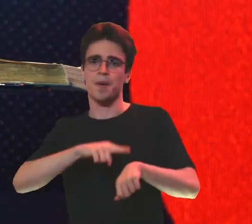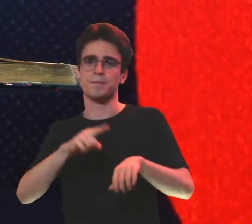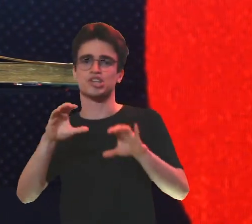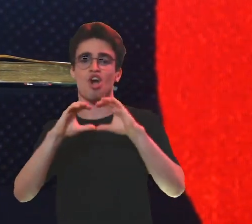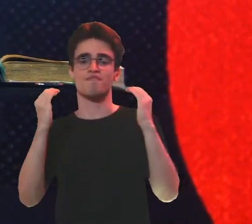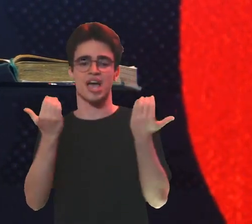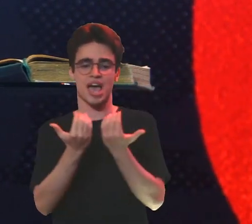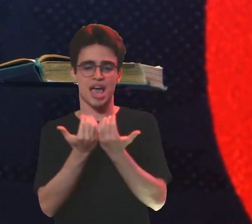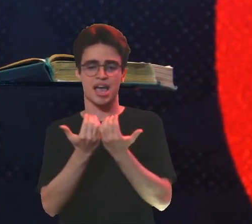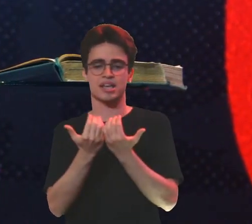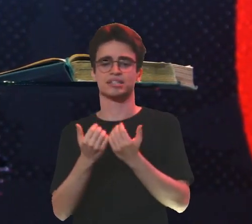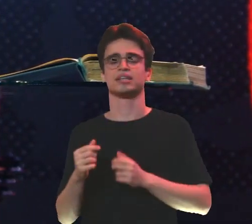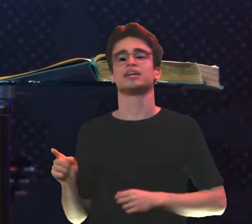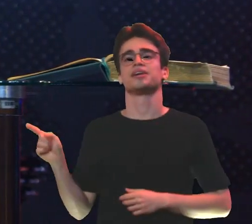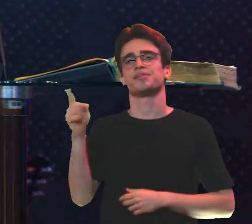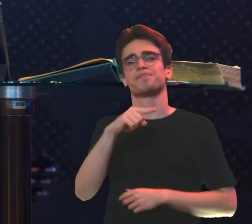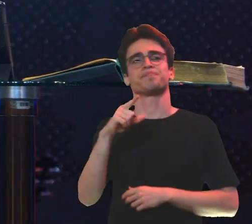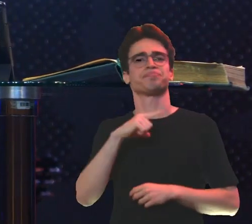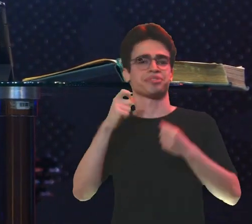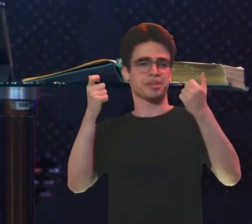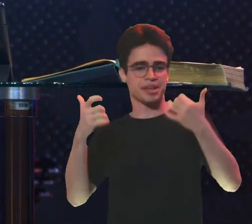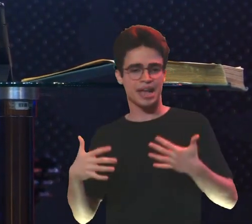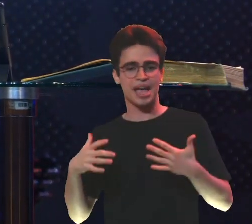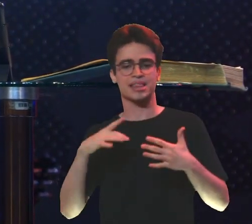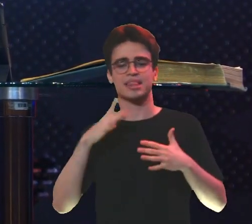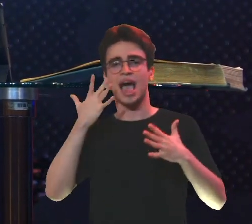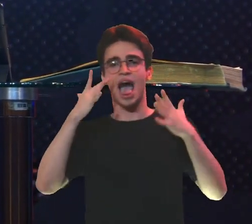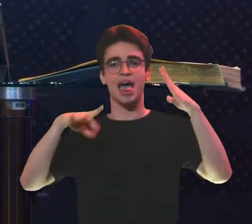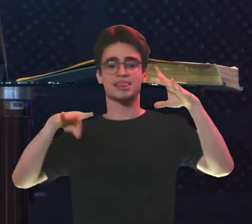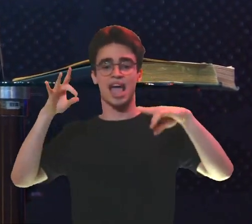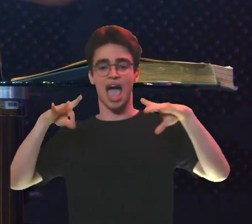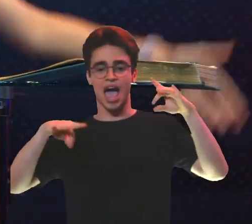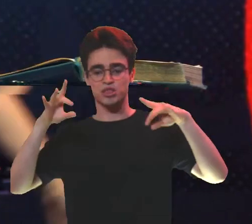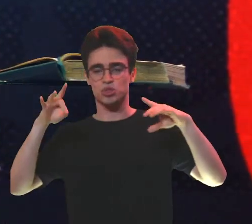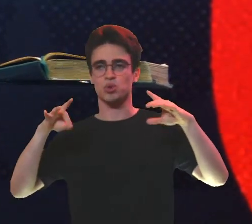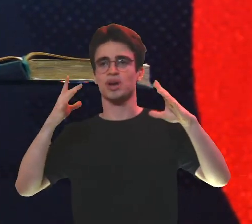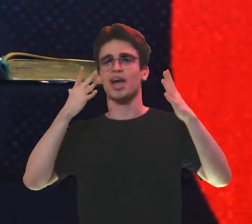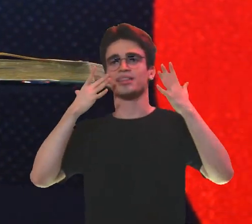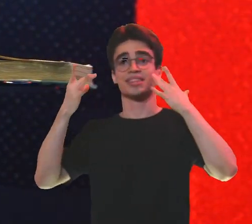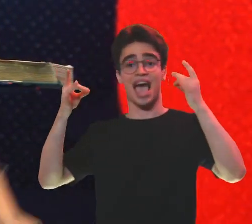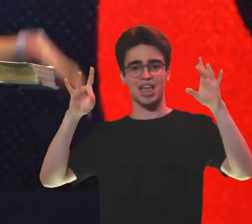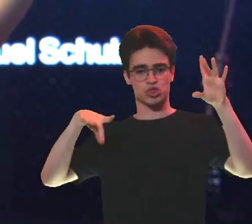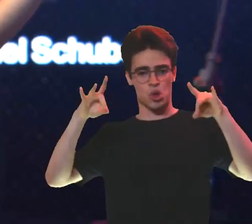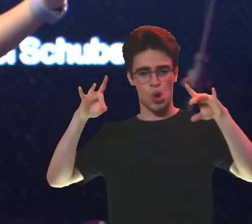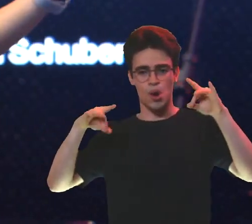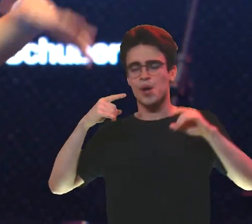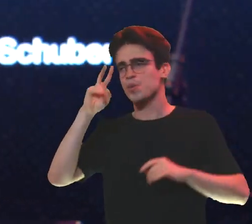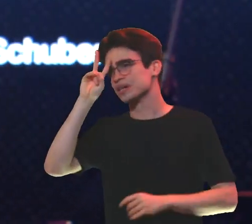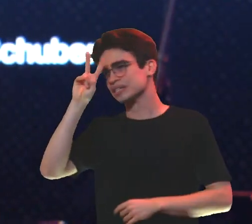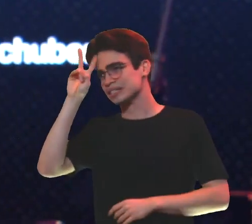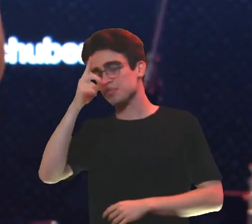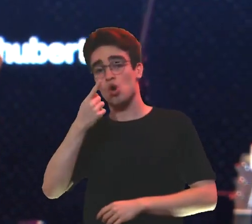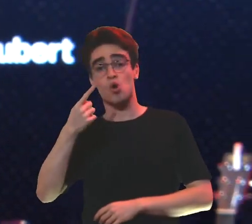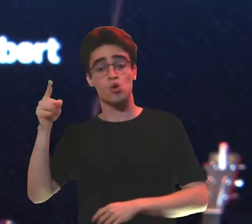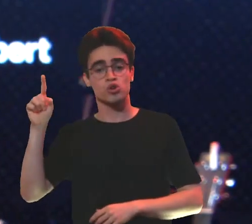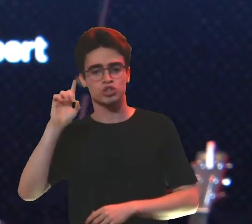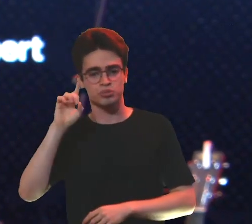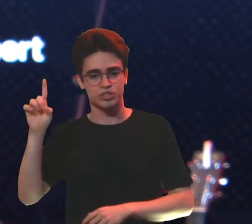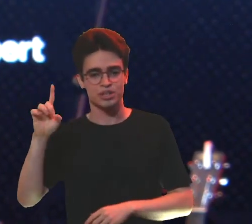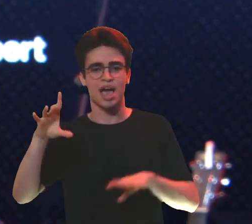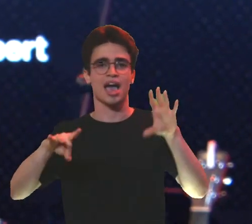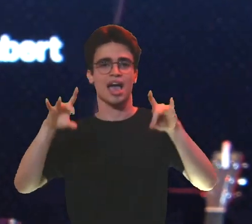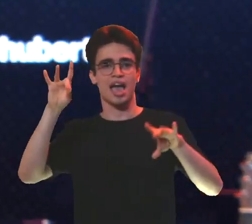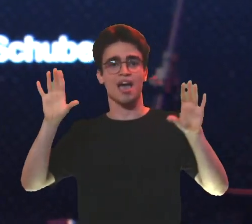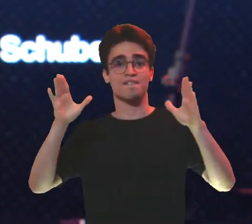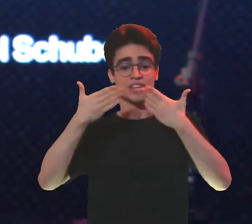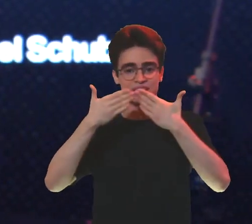conferência, eles faziam teatro, cada dia era um pedacinho do teatro. E eu lembro que no último dia, fechava o teatro e era